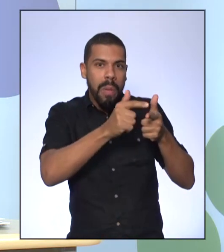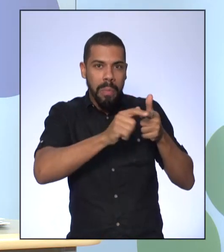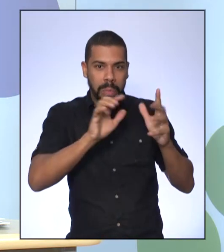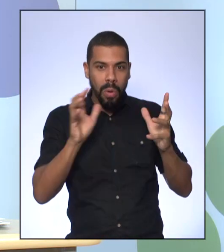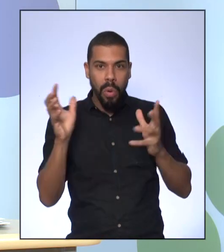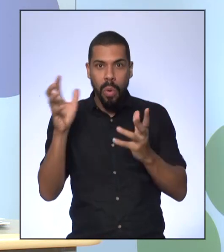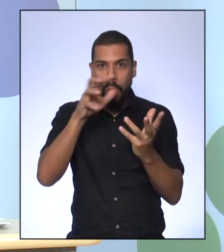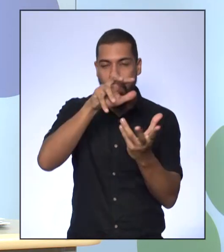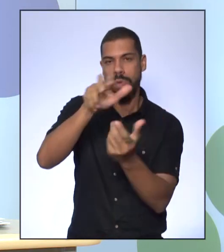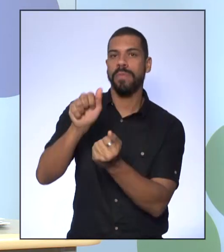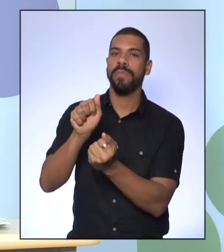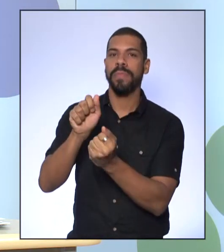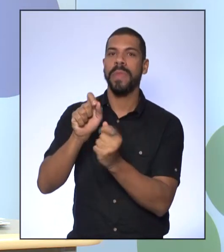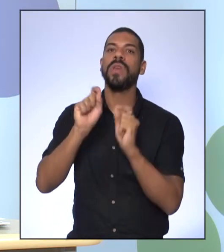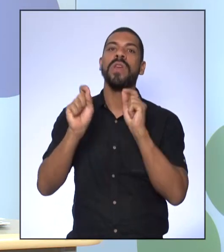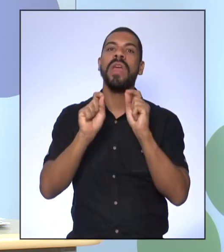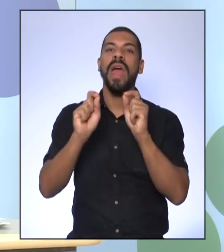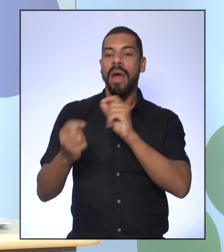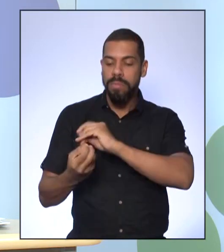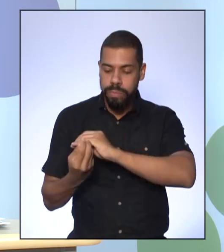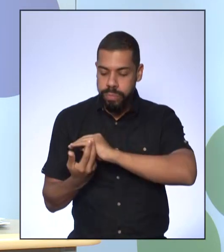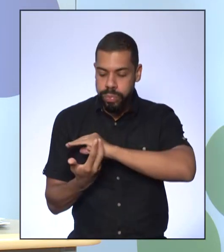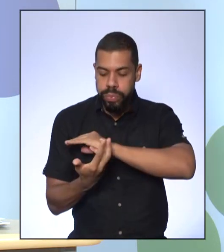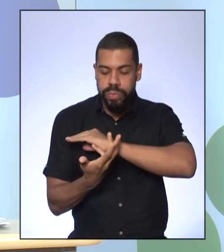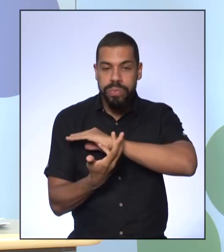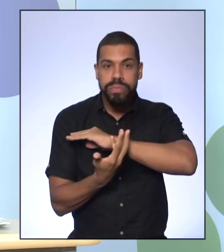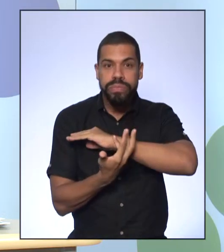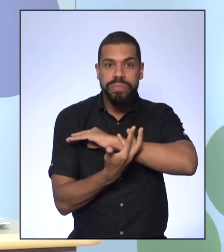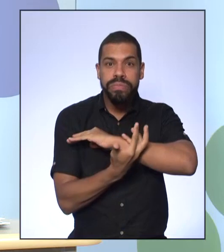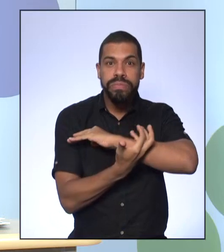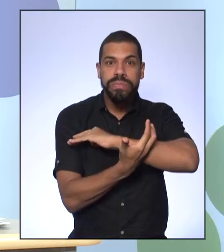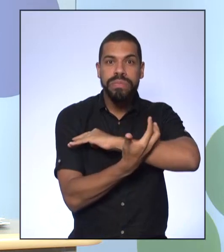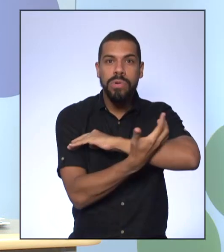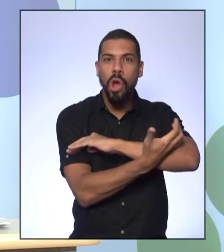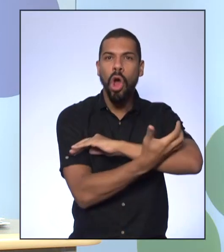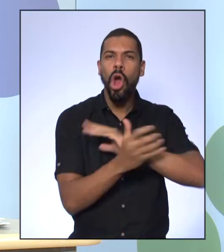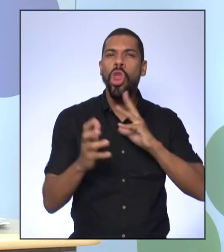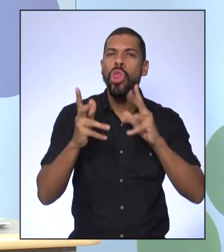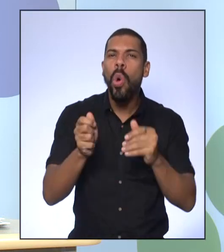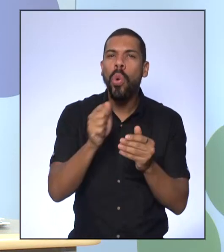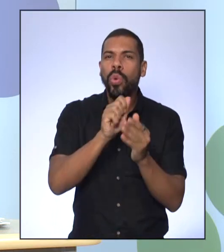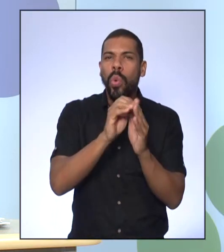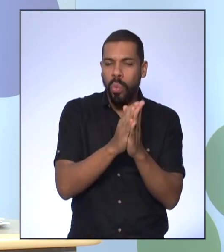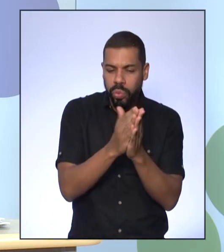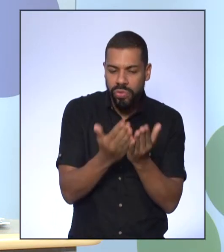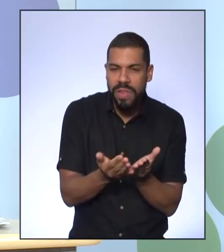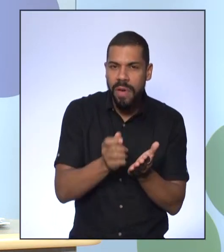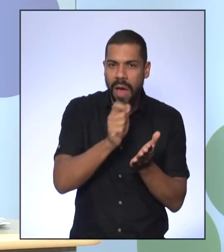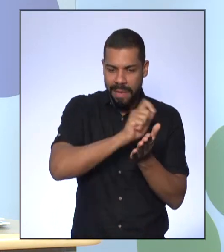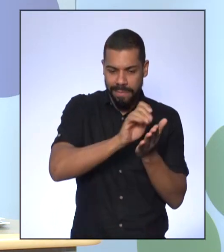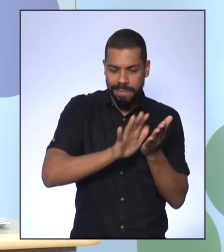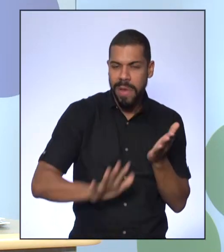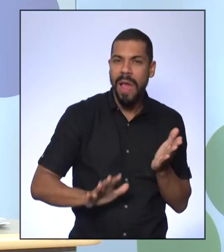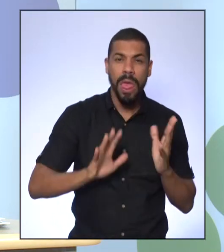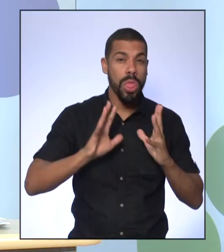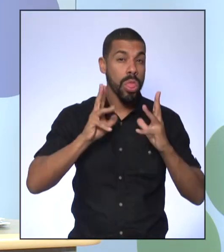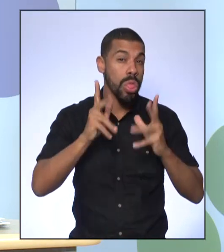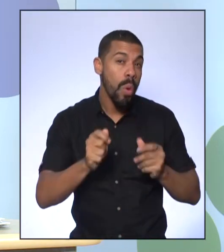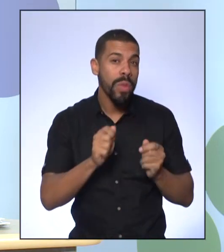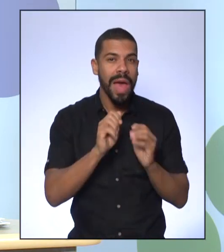esses alunos, que era um plantio. Todo o livro, toda a atividade foi desenvolvida por eles, toda a